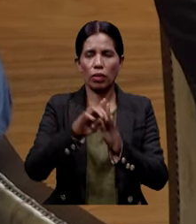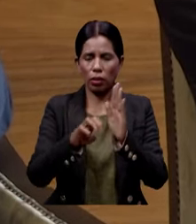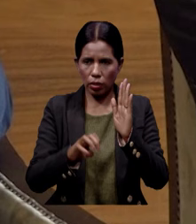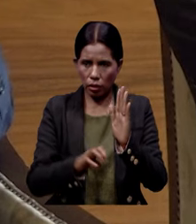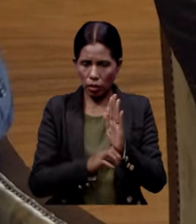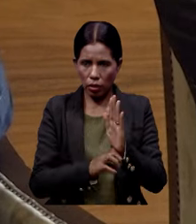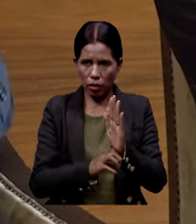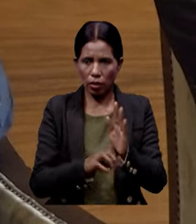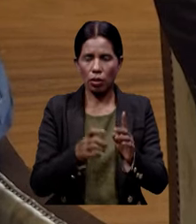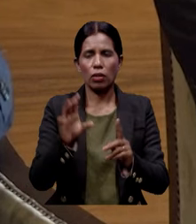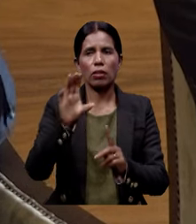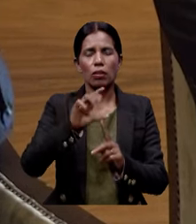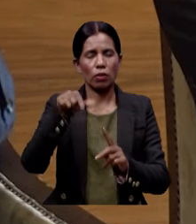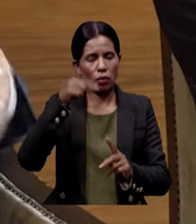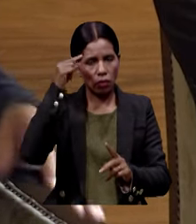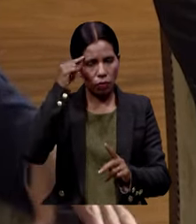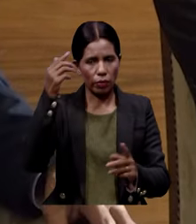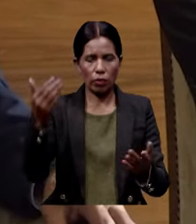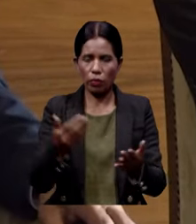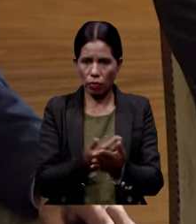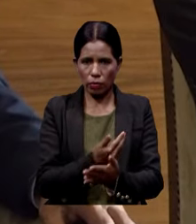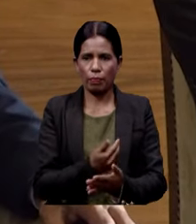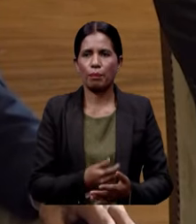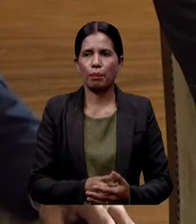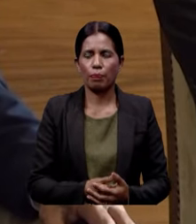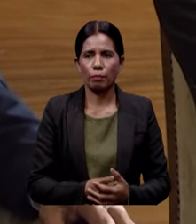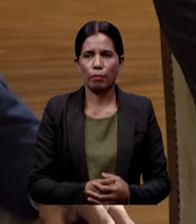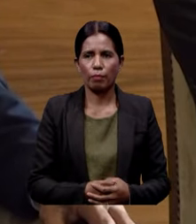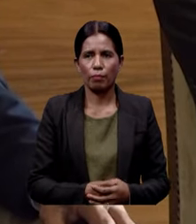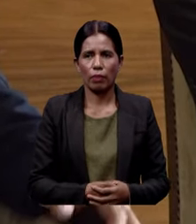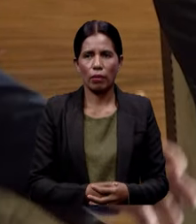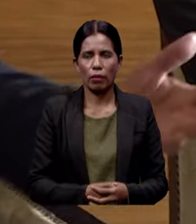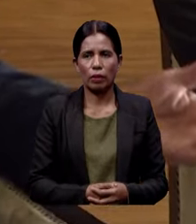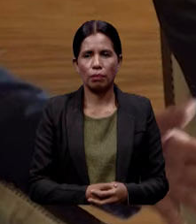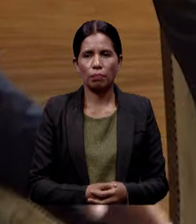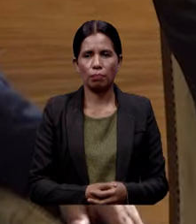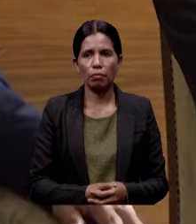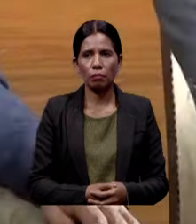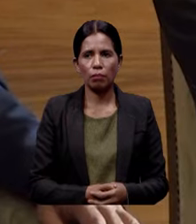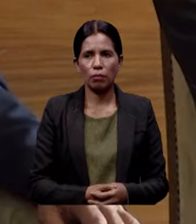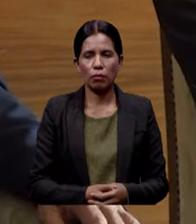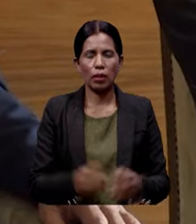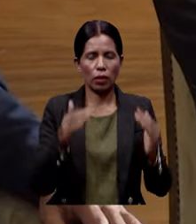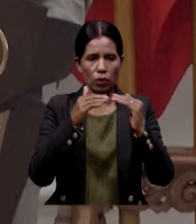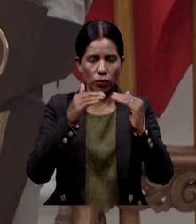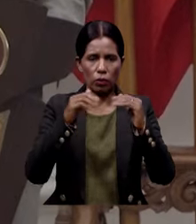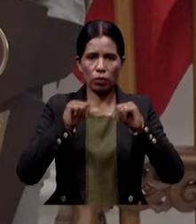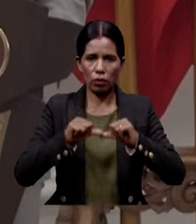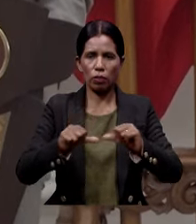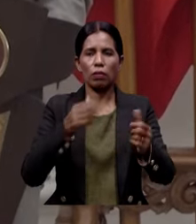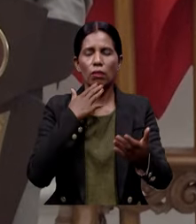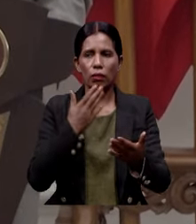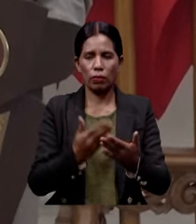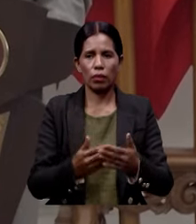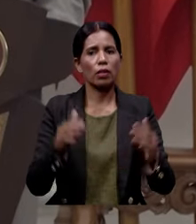ou chefe do governo que foi. Na bem, encontro lá o dia. E